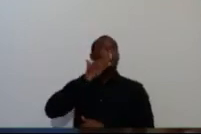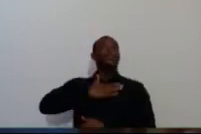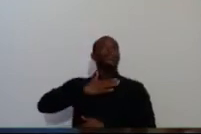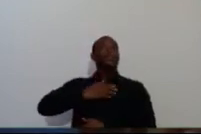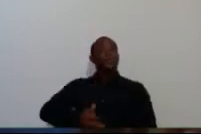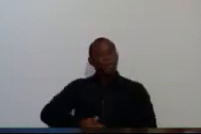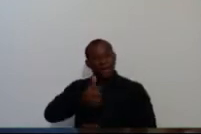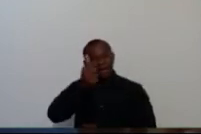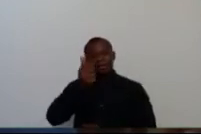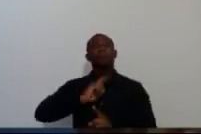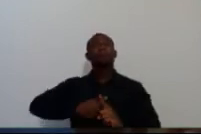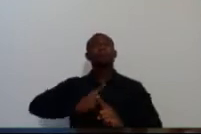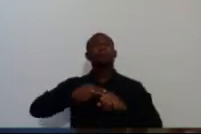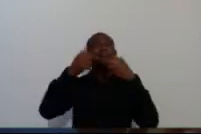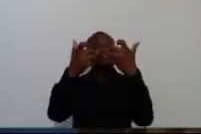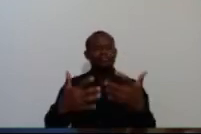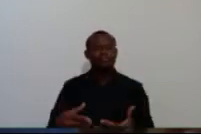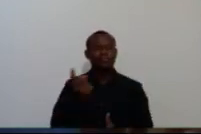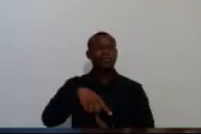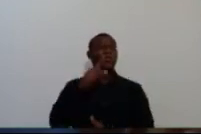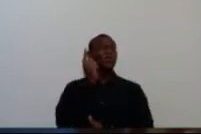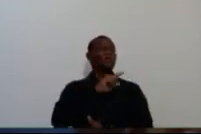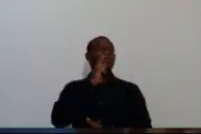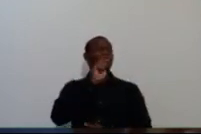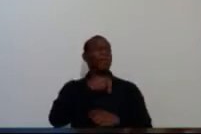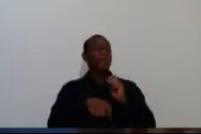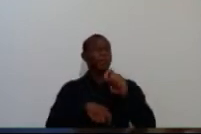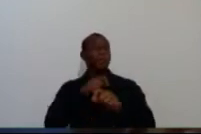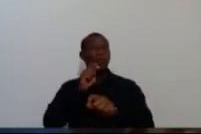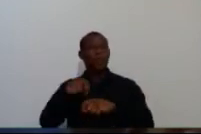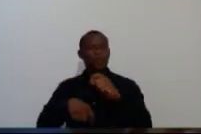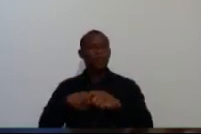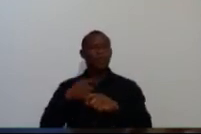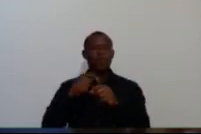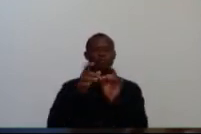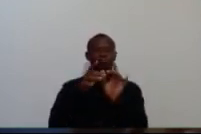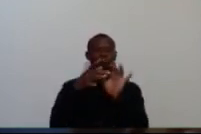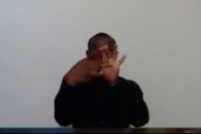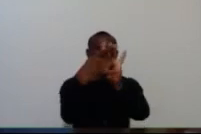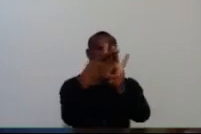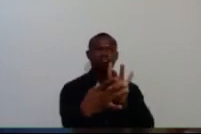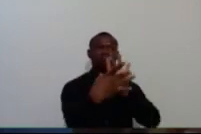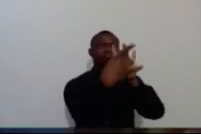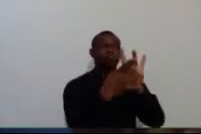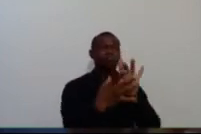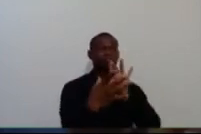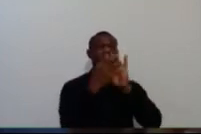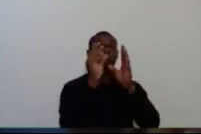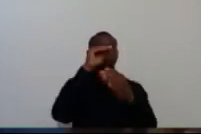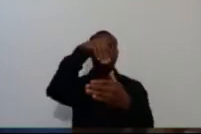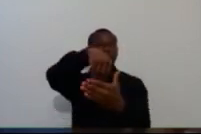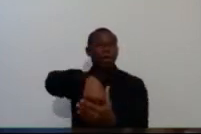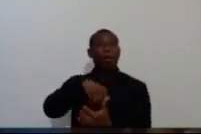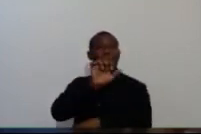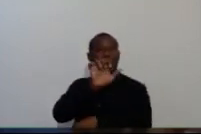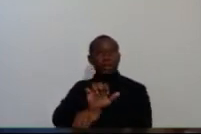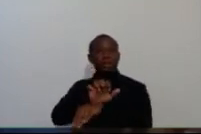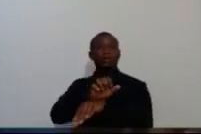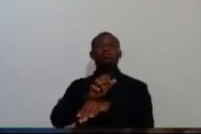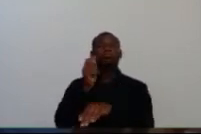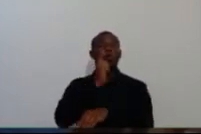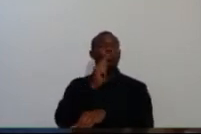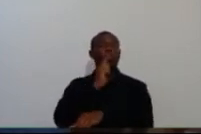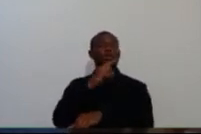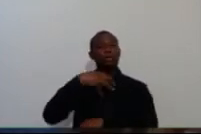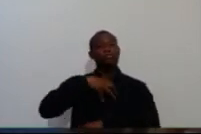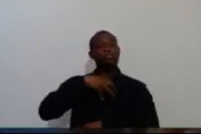integrar o nosso estado através da EAD, sabendo que o nosso trabalho em educação